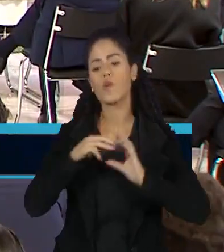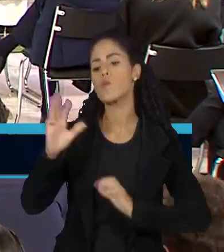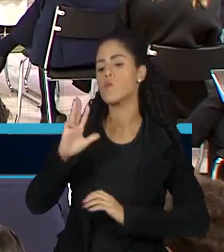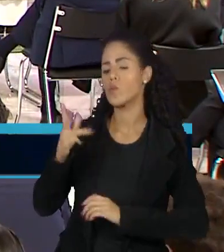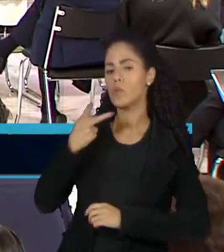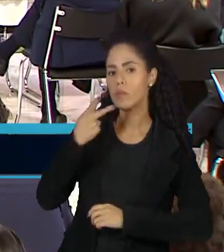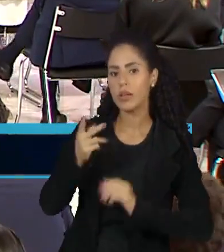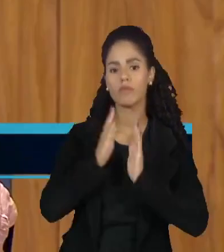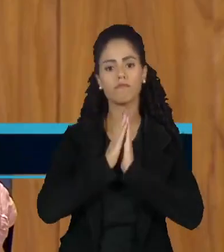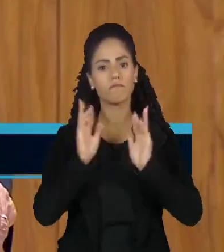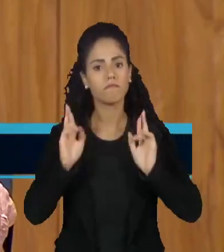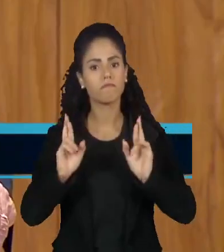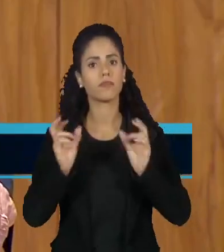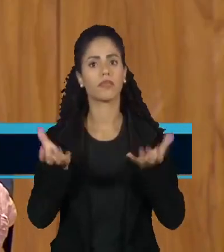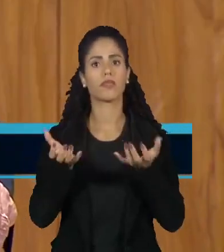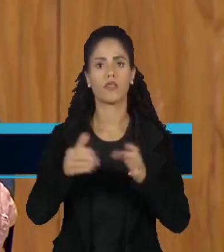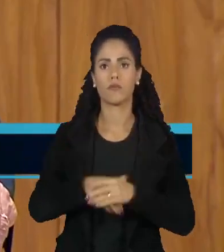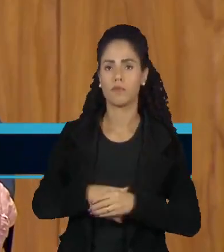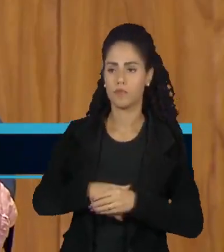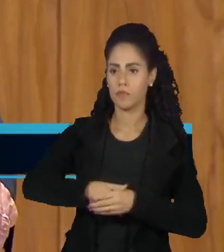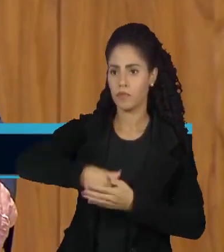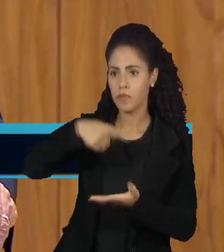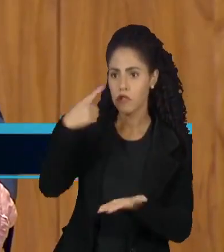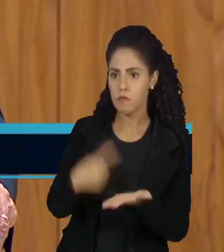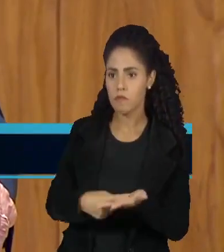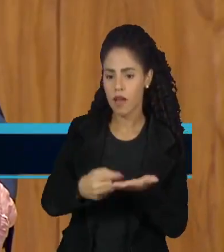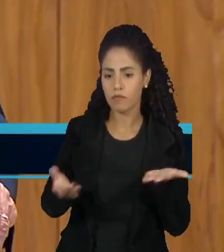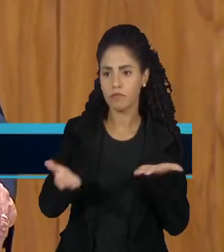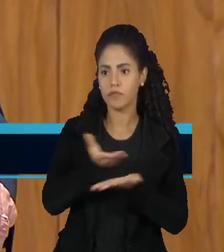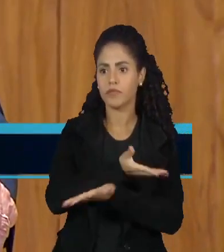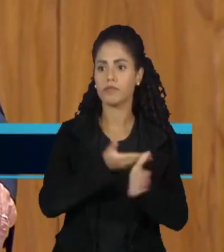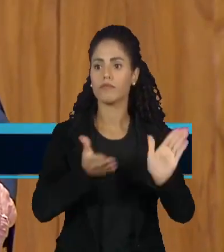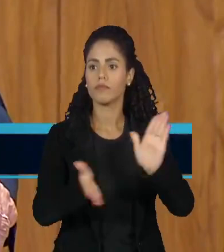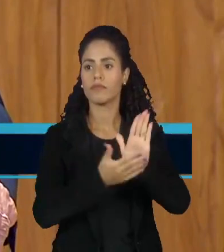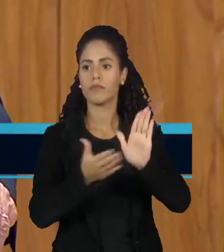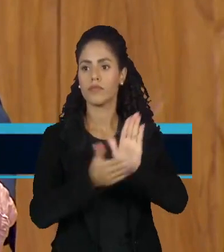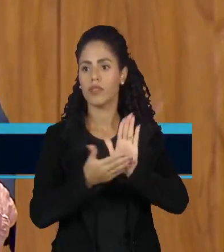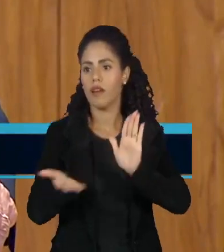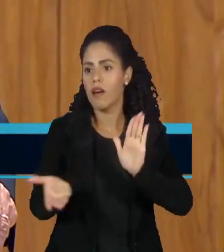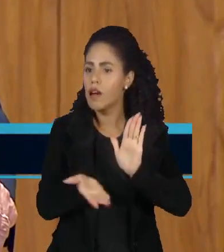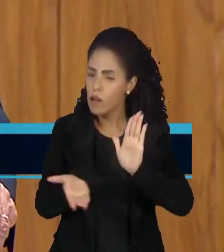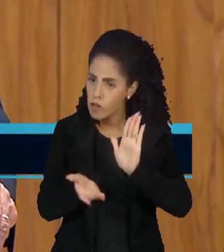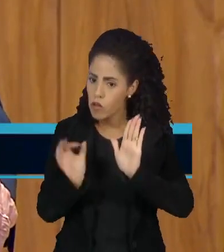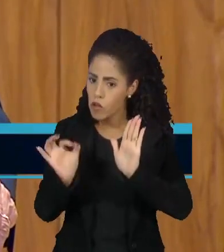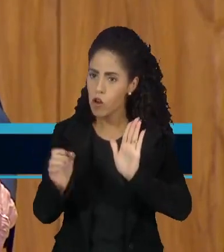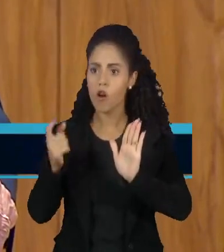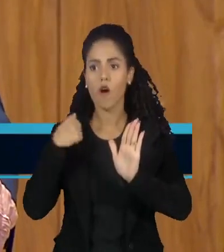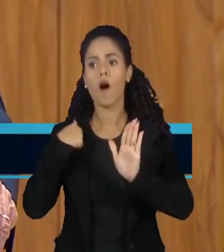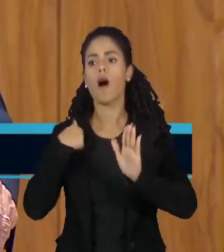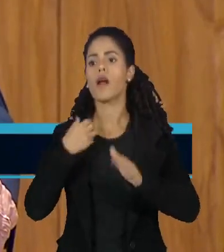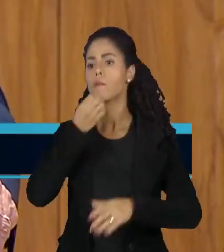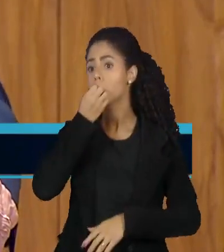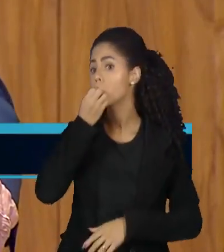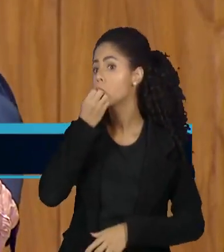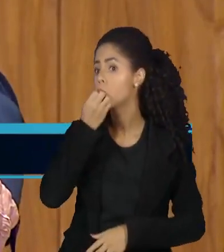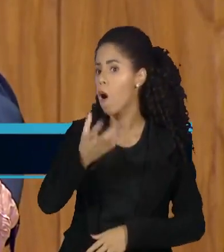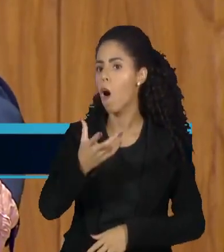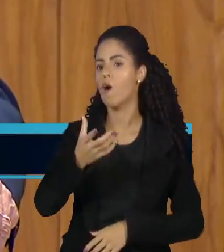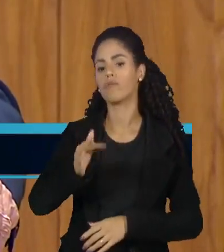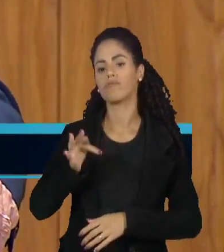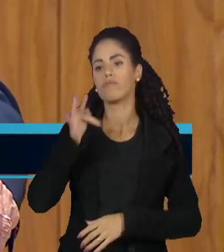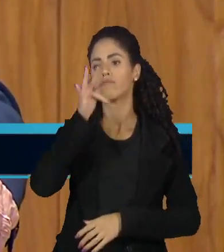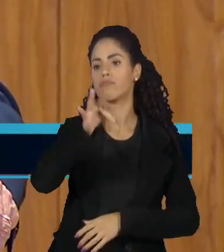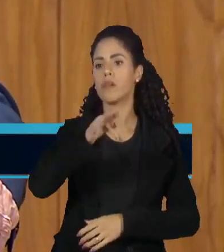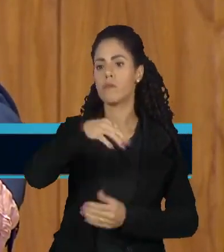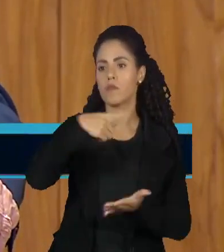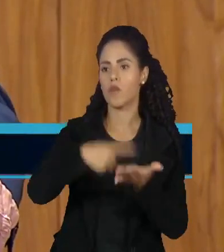mostrar otimista. O acordo tal proposto agora é muito mais promissor de afinado